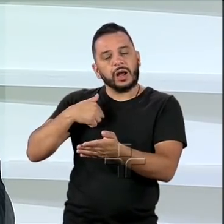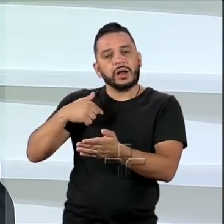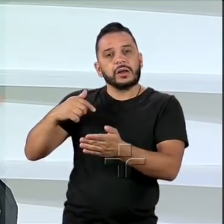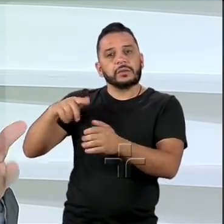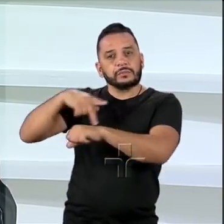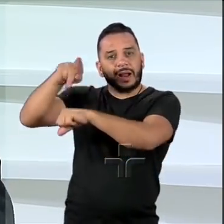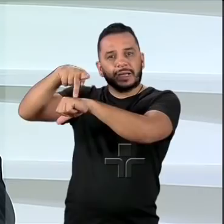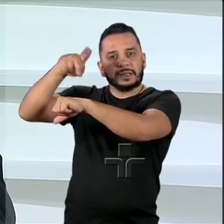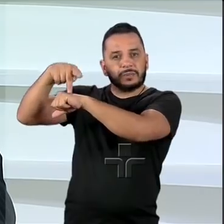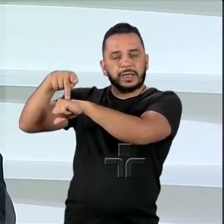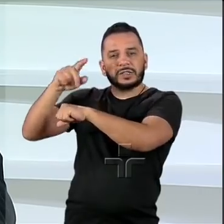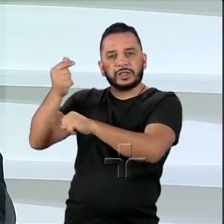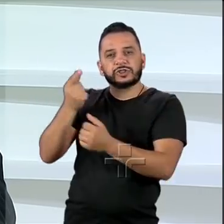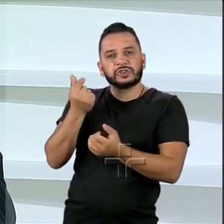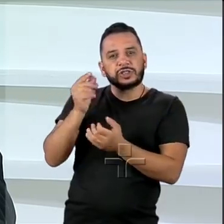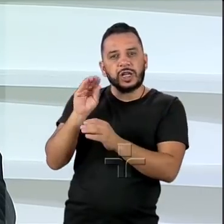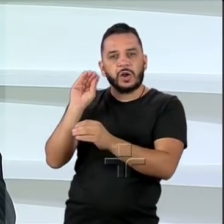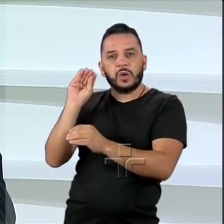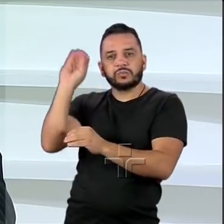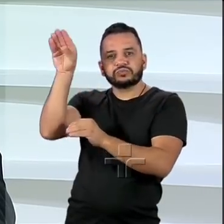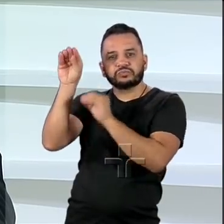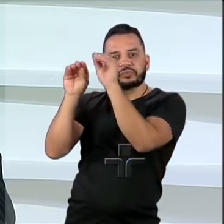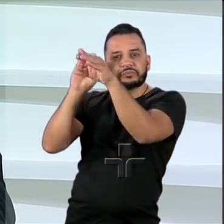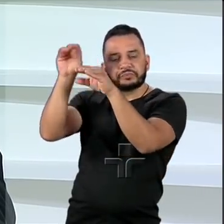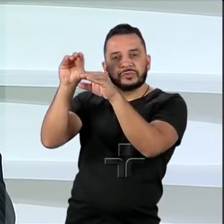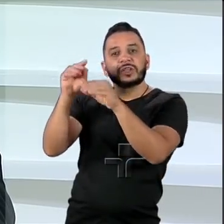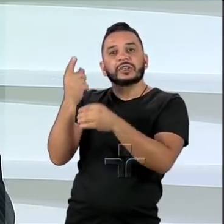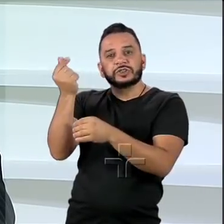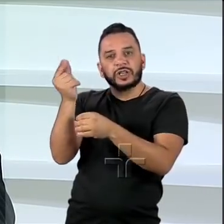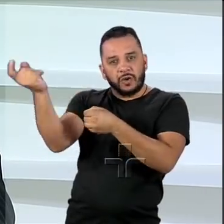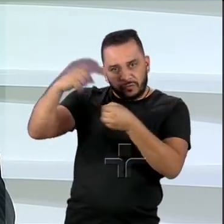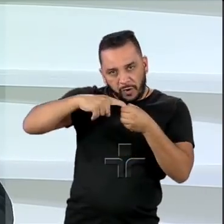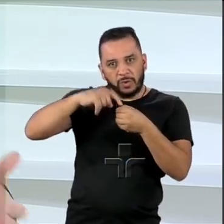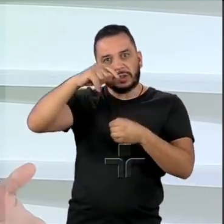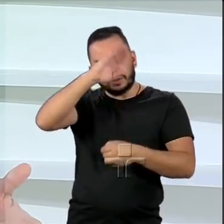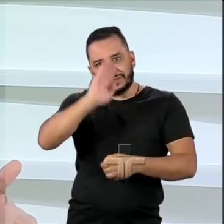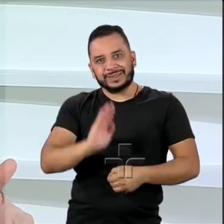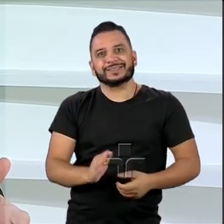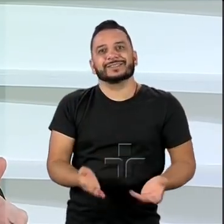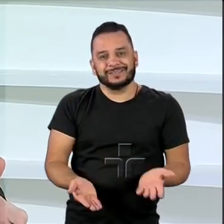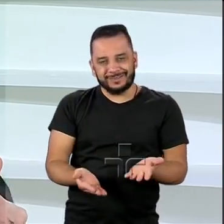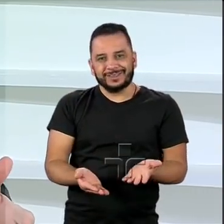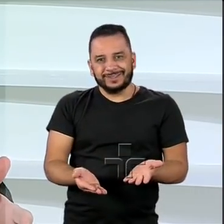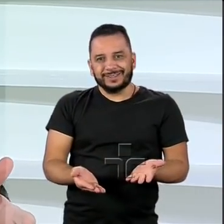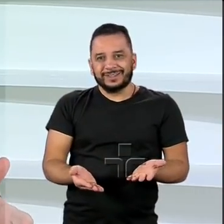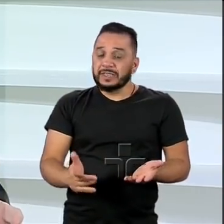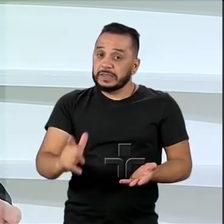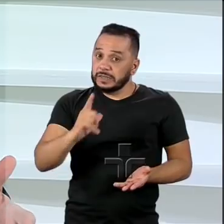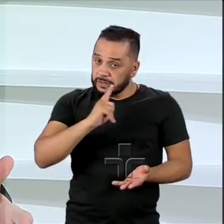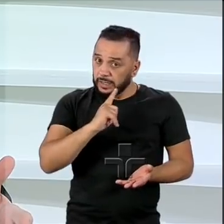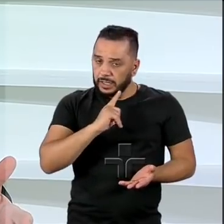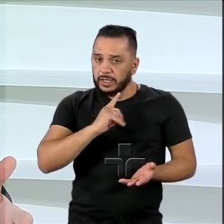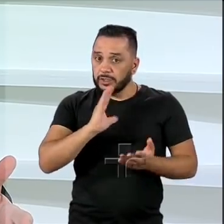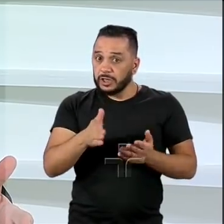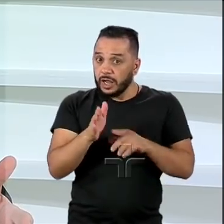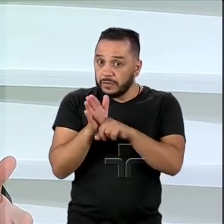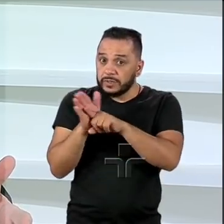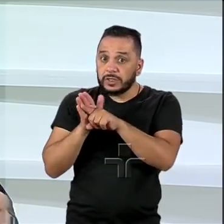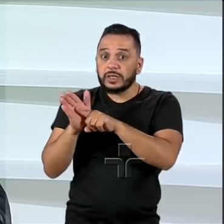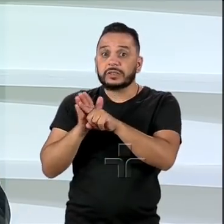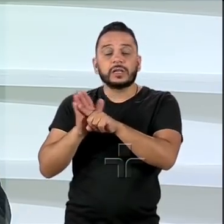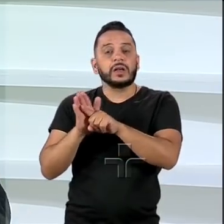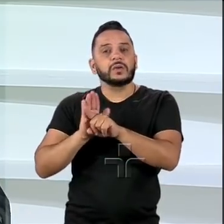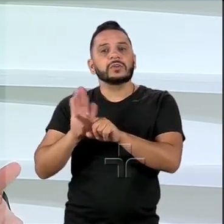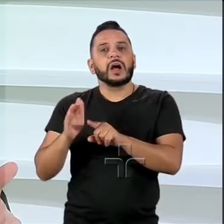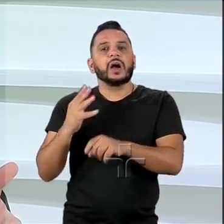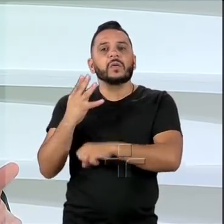temos mais de 200 conduções coercitivas também realizadas nesse período. O país vive sob a égide dessa operação há 4 anos, não